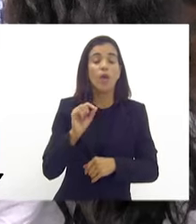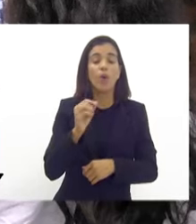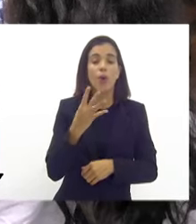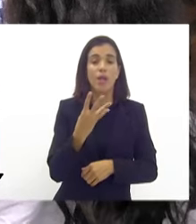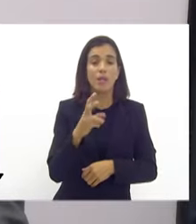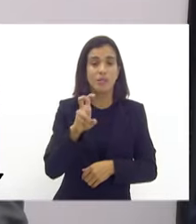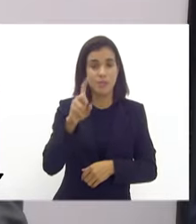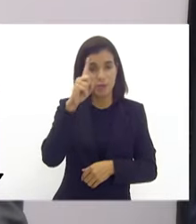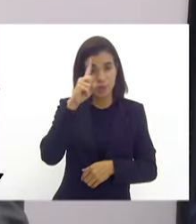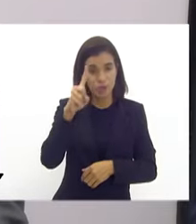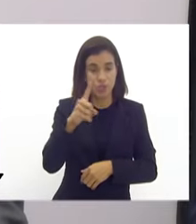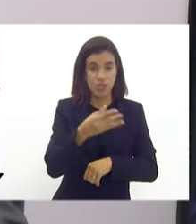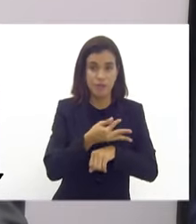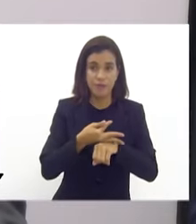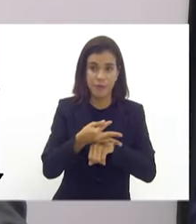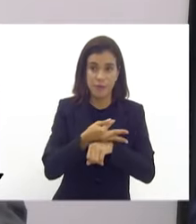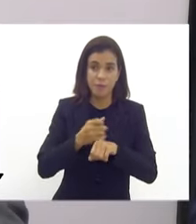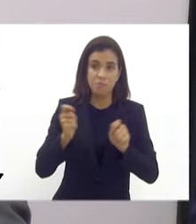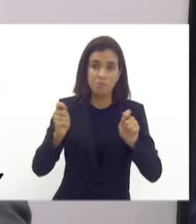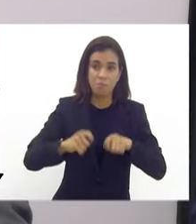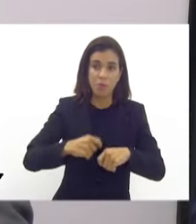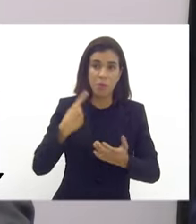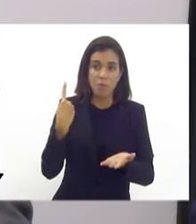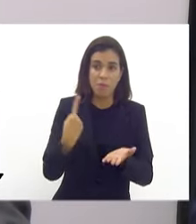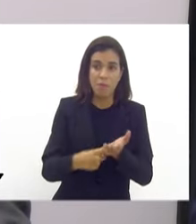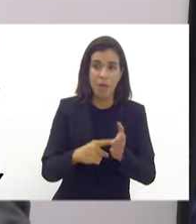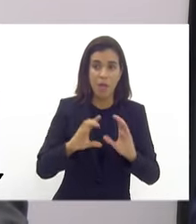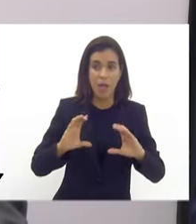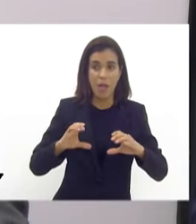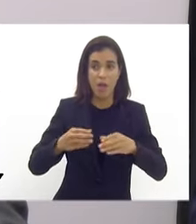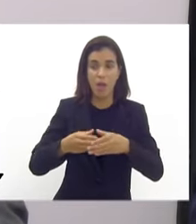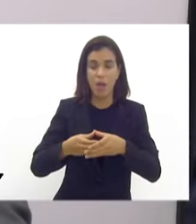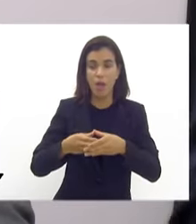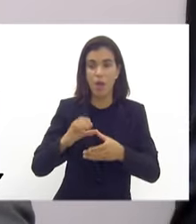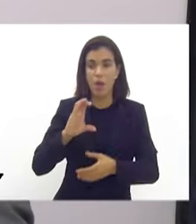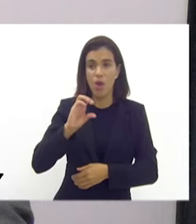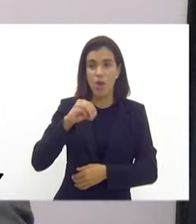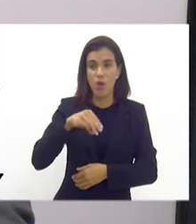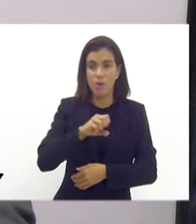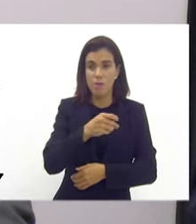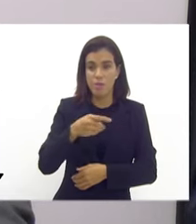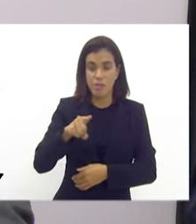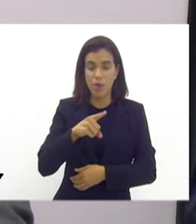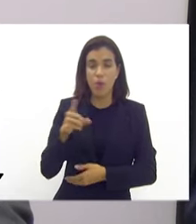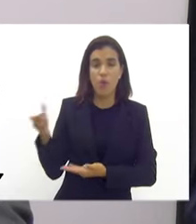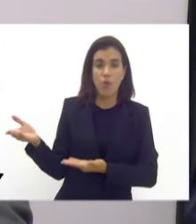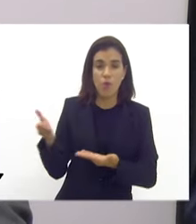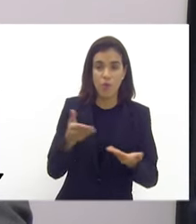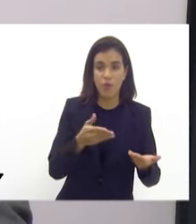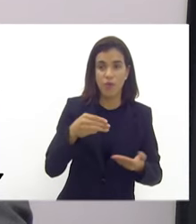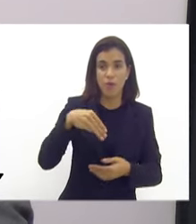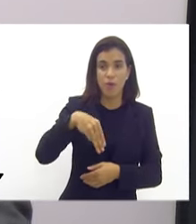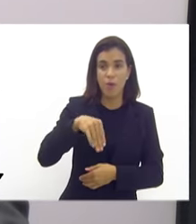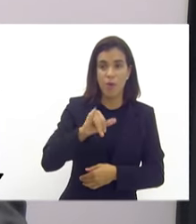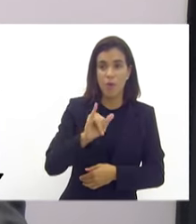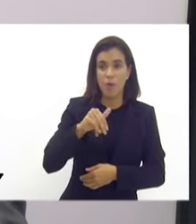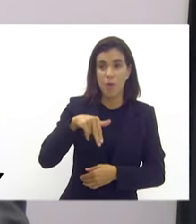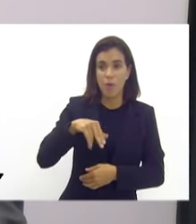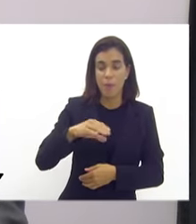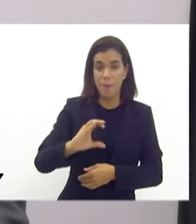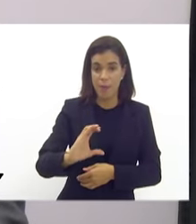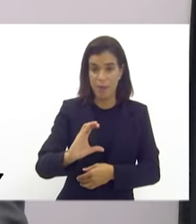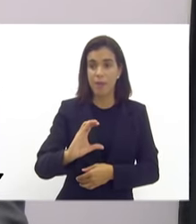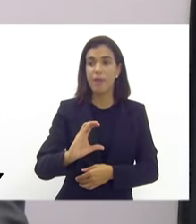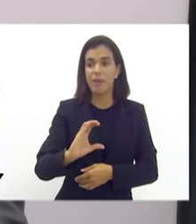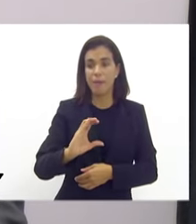Nós podíamos marcar essa comissão pra gente inclusive chamar o Carlos Mick que é um um